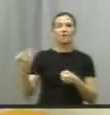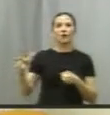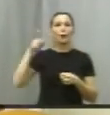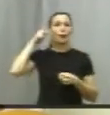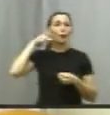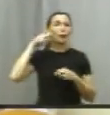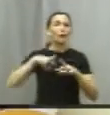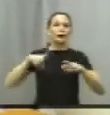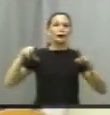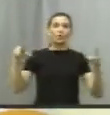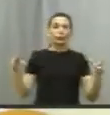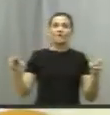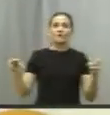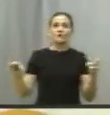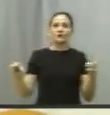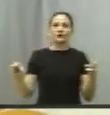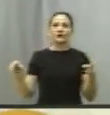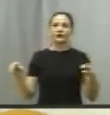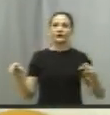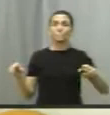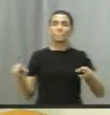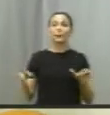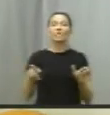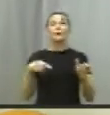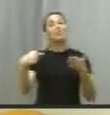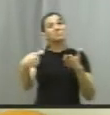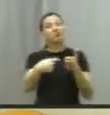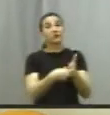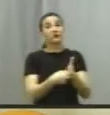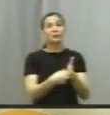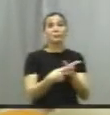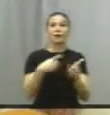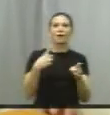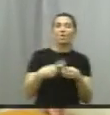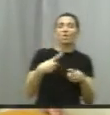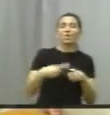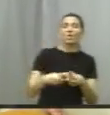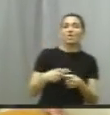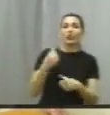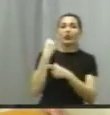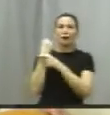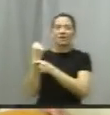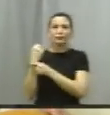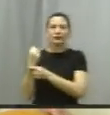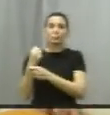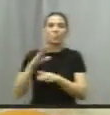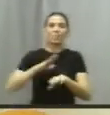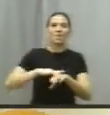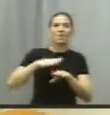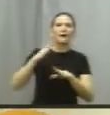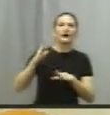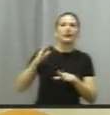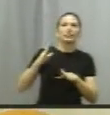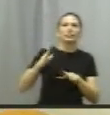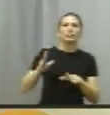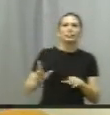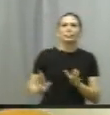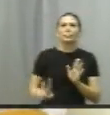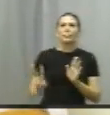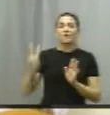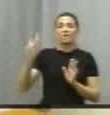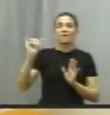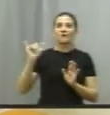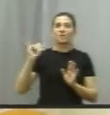política diferenciada. Perguntaram para mim por que que eu não defendo o aumento do IPTU, porque ele não se